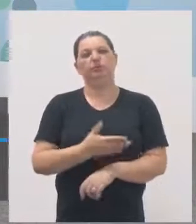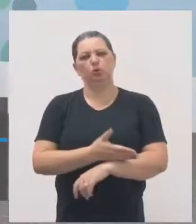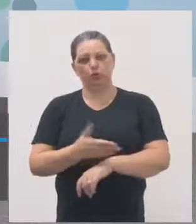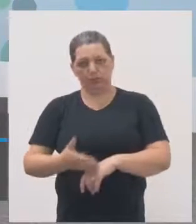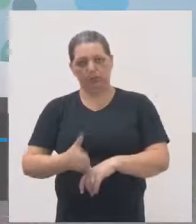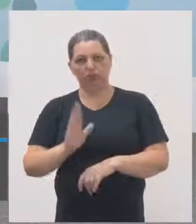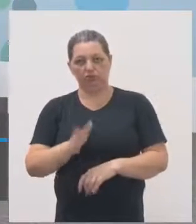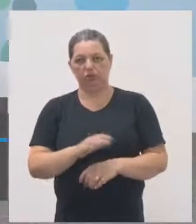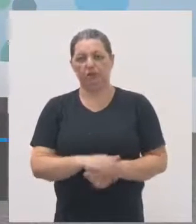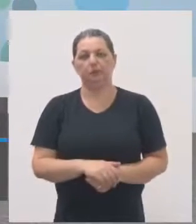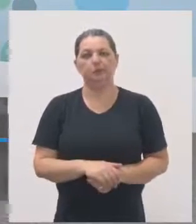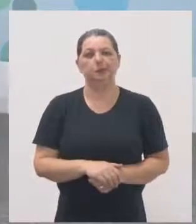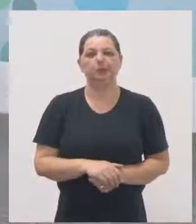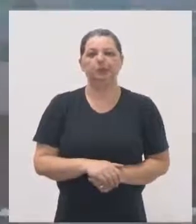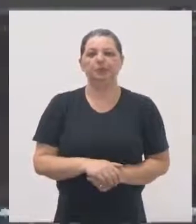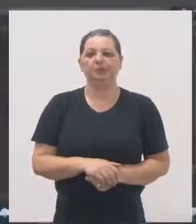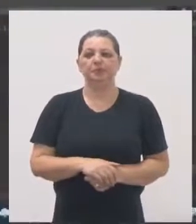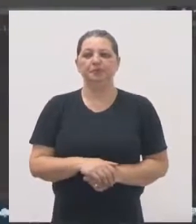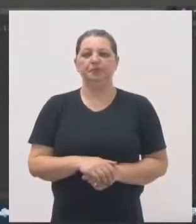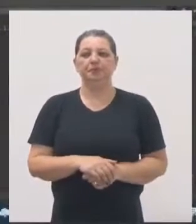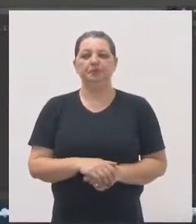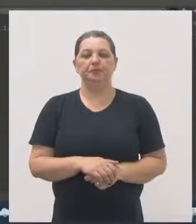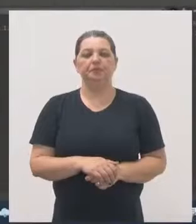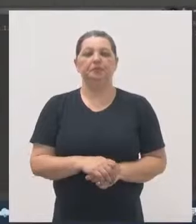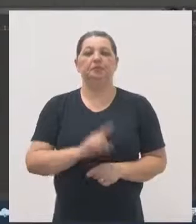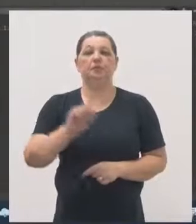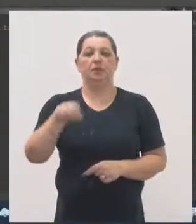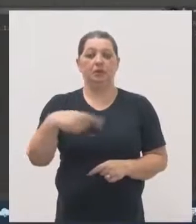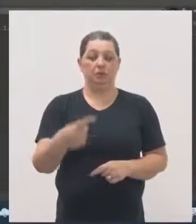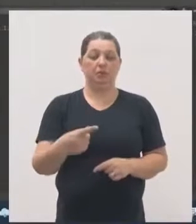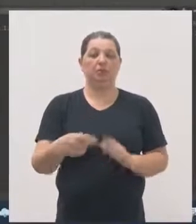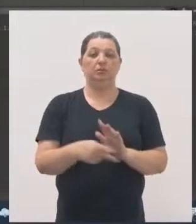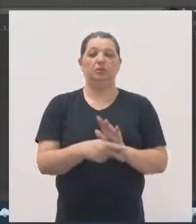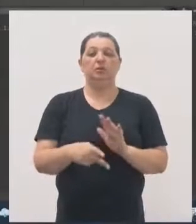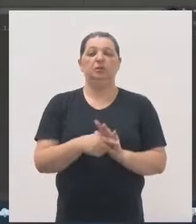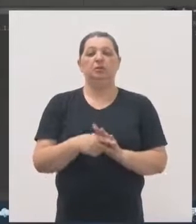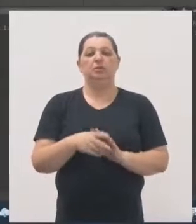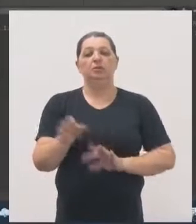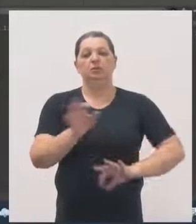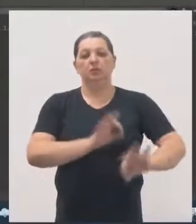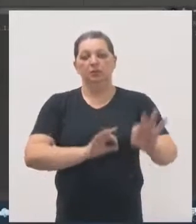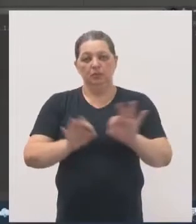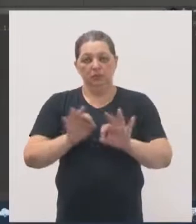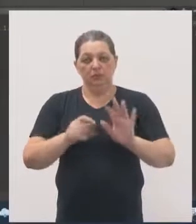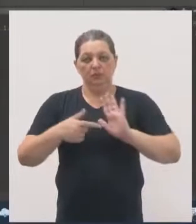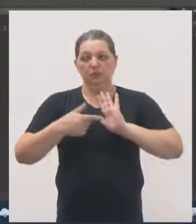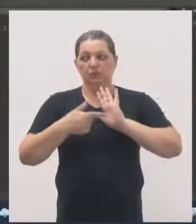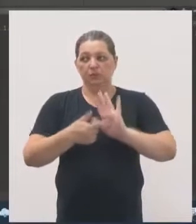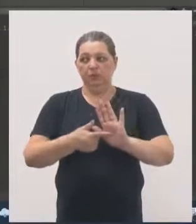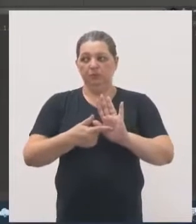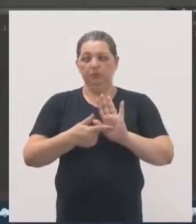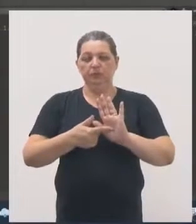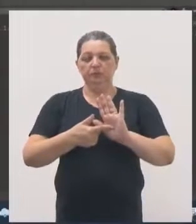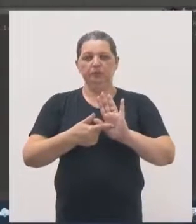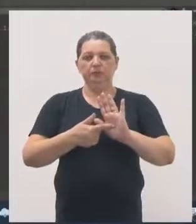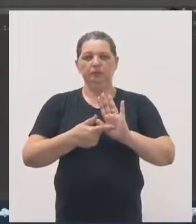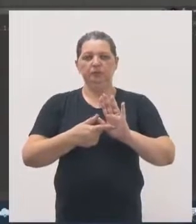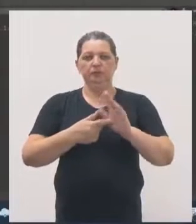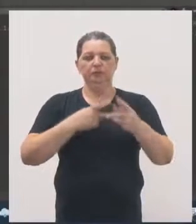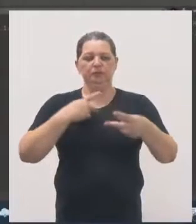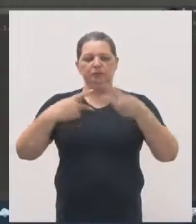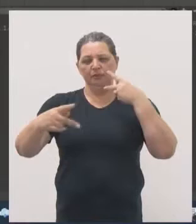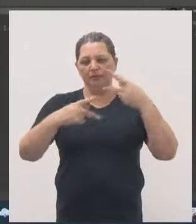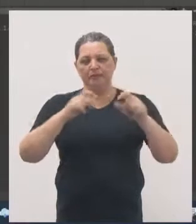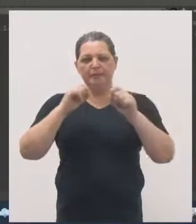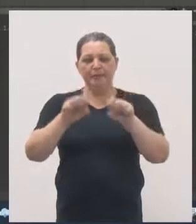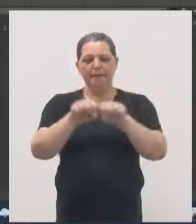ferramentas. Então, depois que você configurou, né, que você mostrou para a plataforma qual vai ser o seu sistema